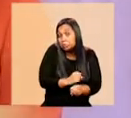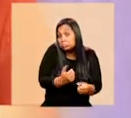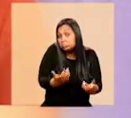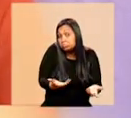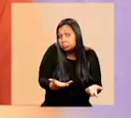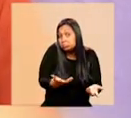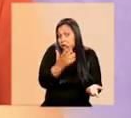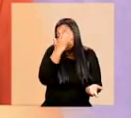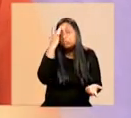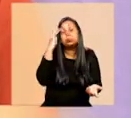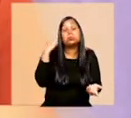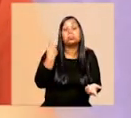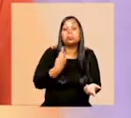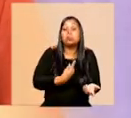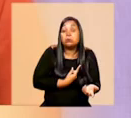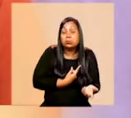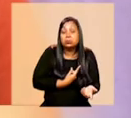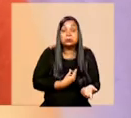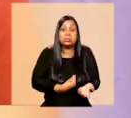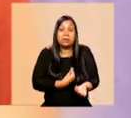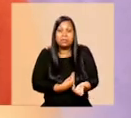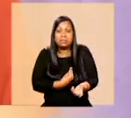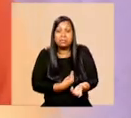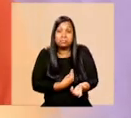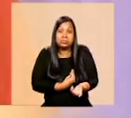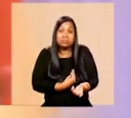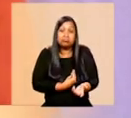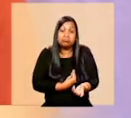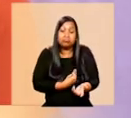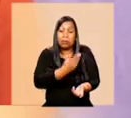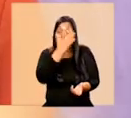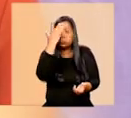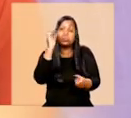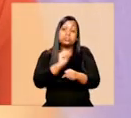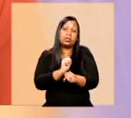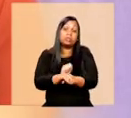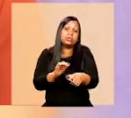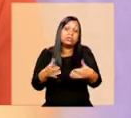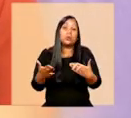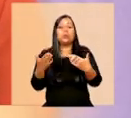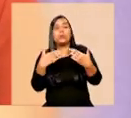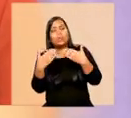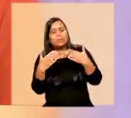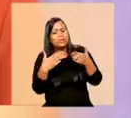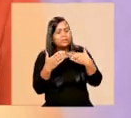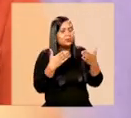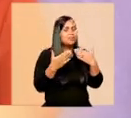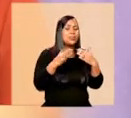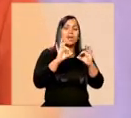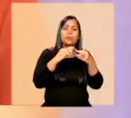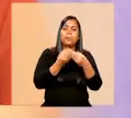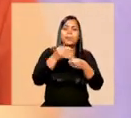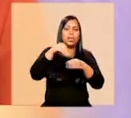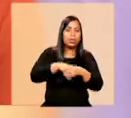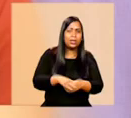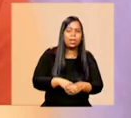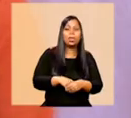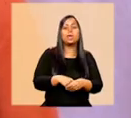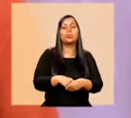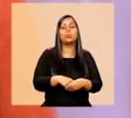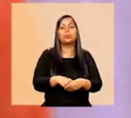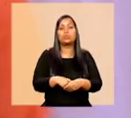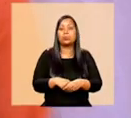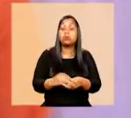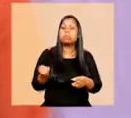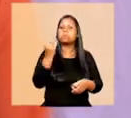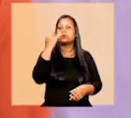aguardando uma decisão de alguém por nós. Né? Nossa vida está na mão de alguém. Então, conversar entre as